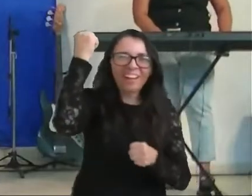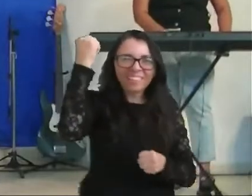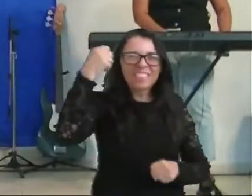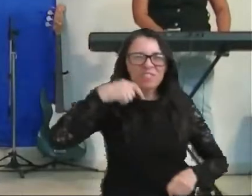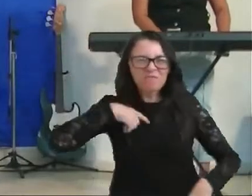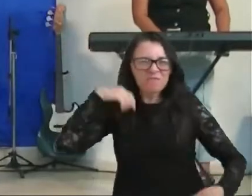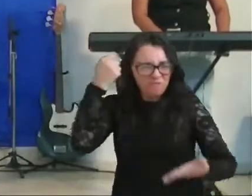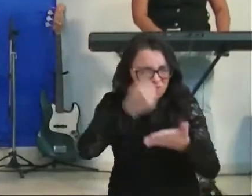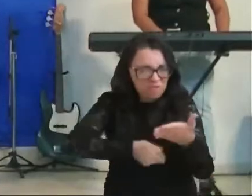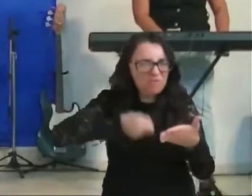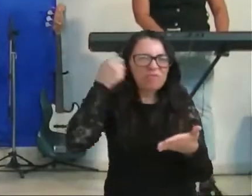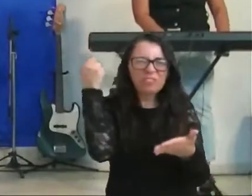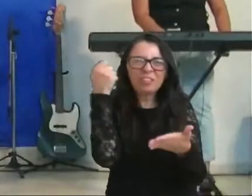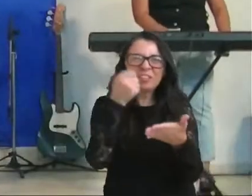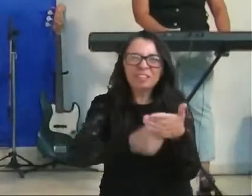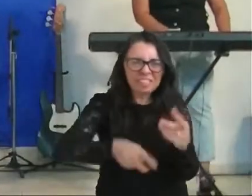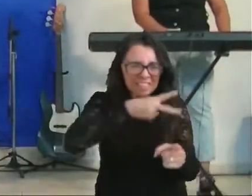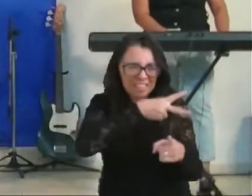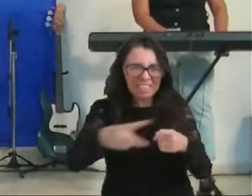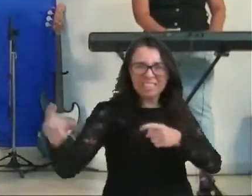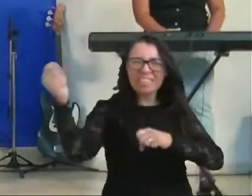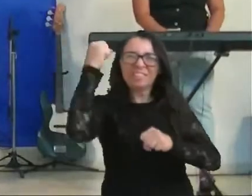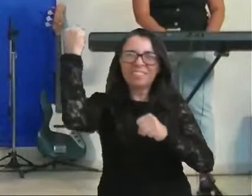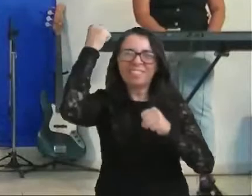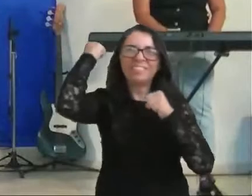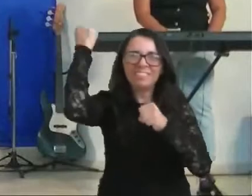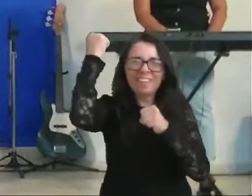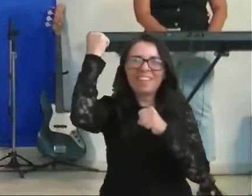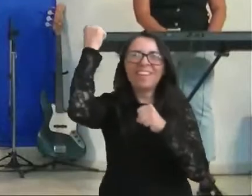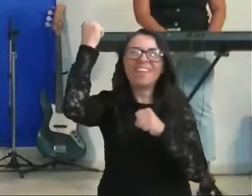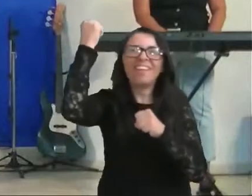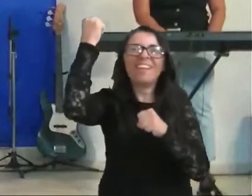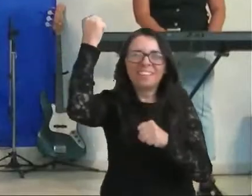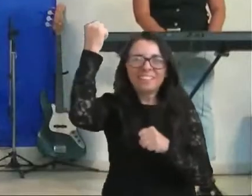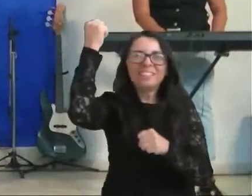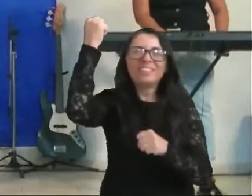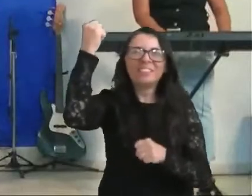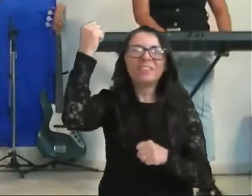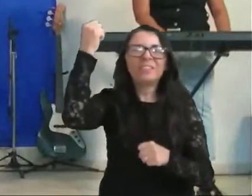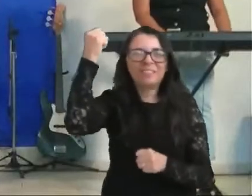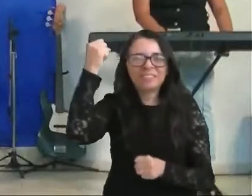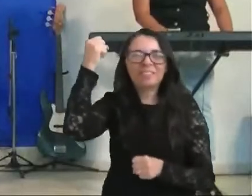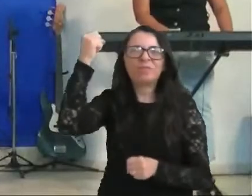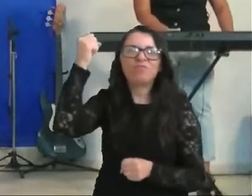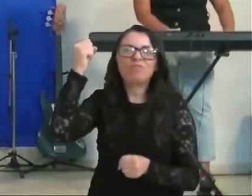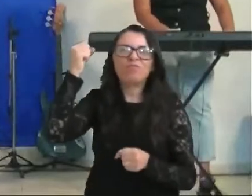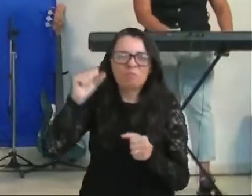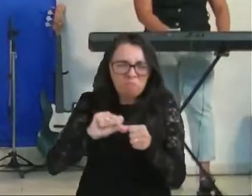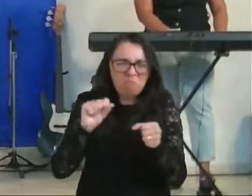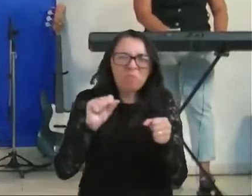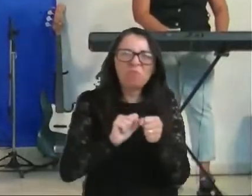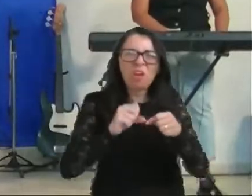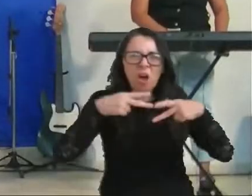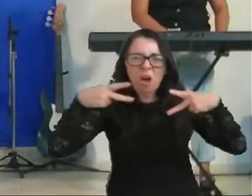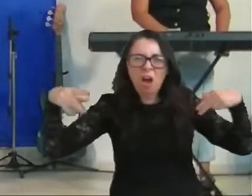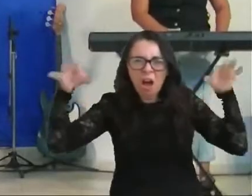sobrenatural. Vou lutar e vencer, vou plantar